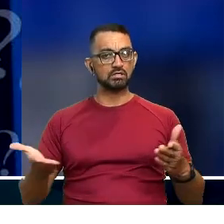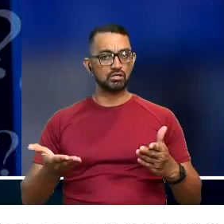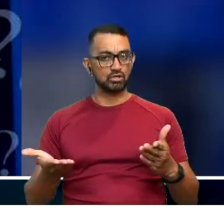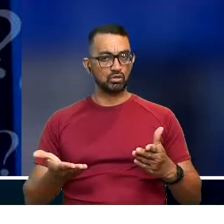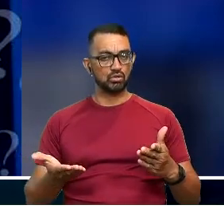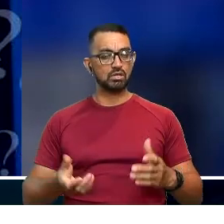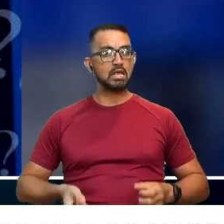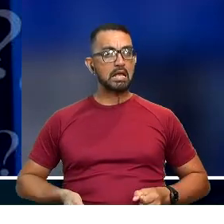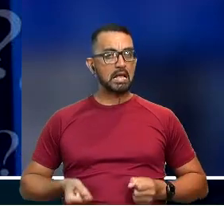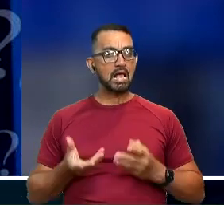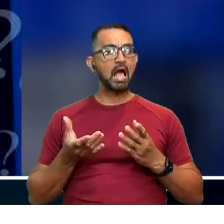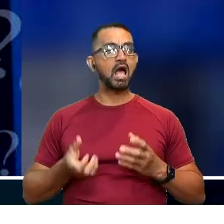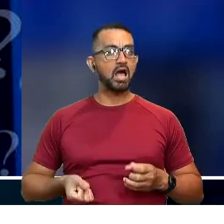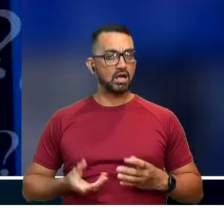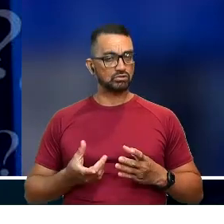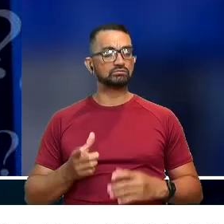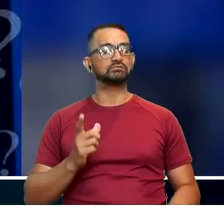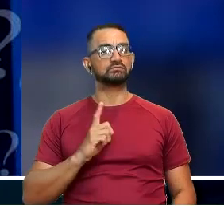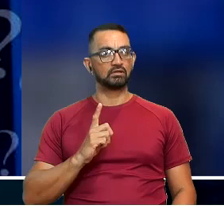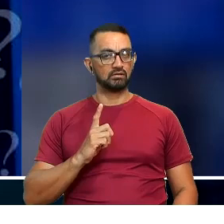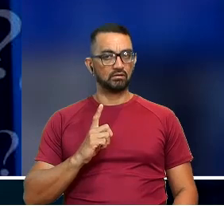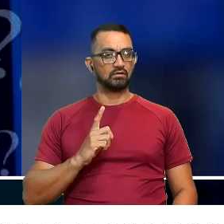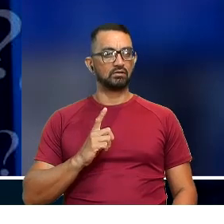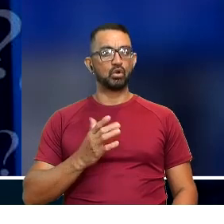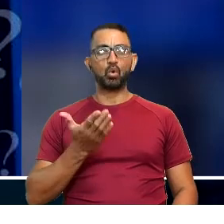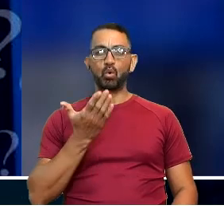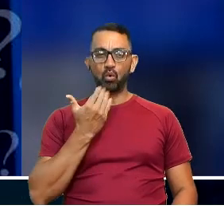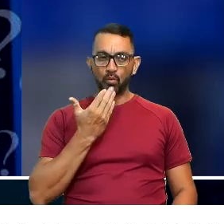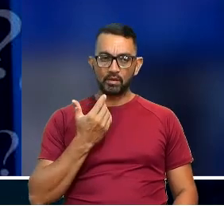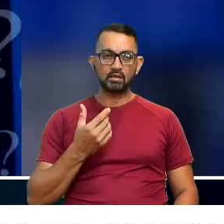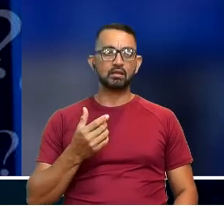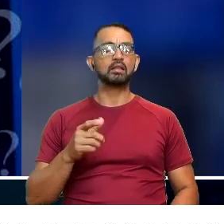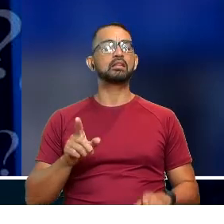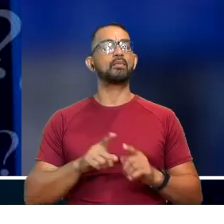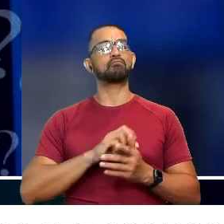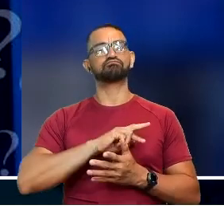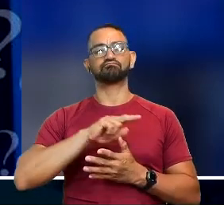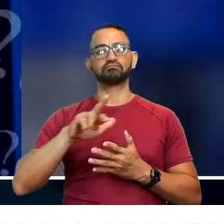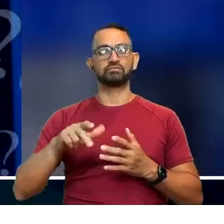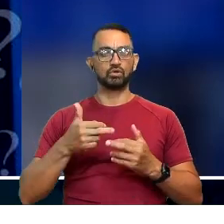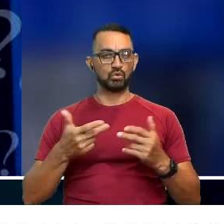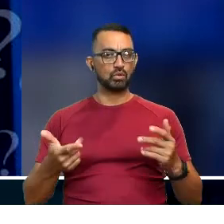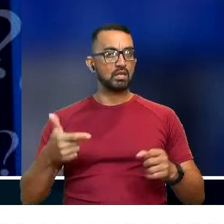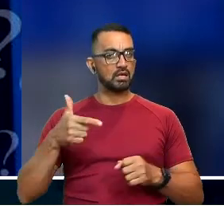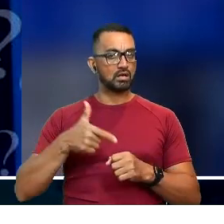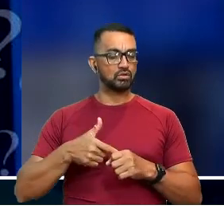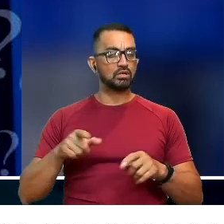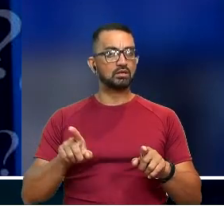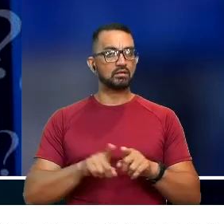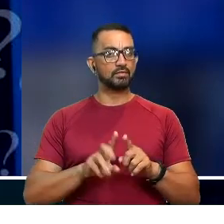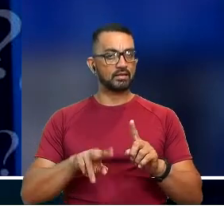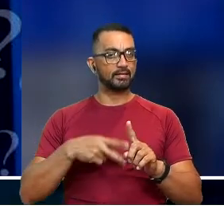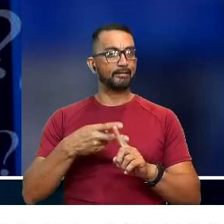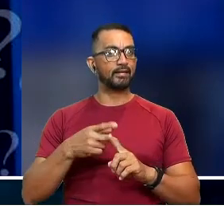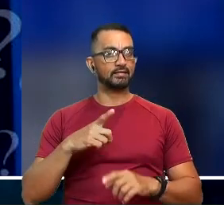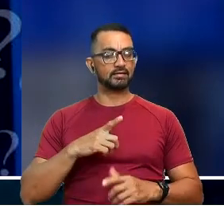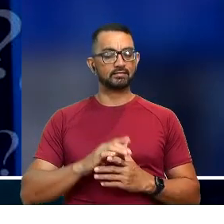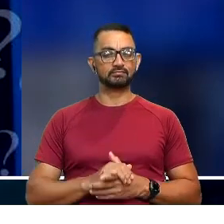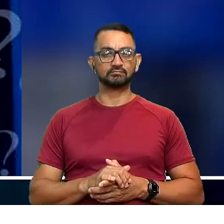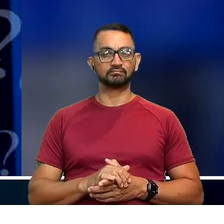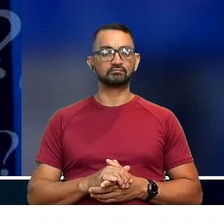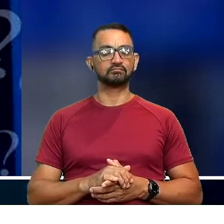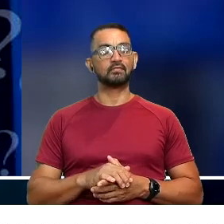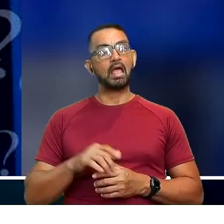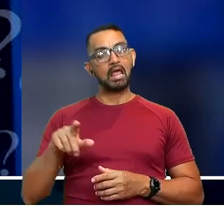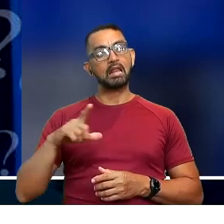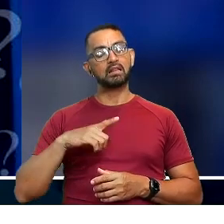diante desse momento né de gastos muitos a ser babados com comida também com outras coisas como a gasolina que tá também muito